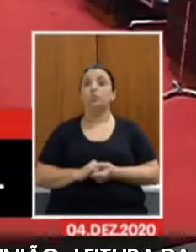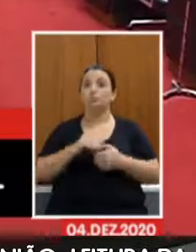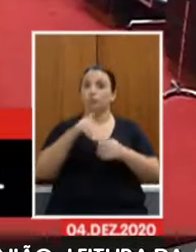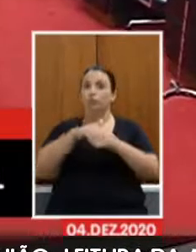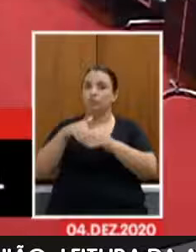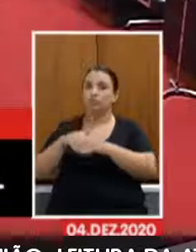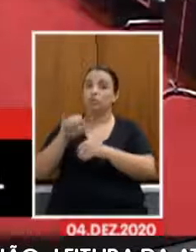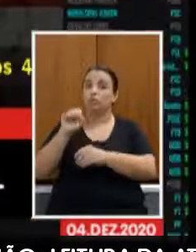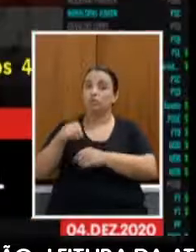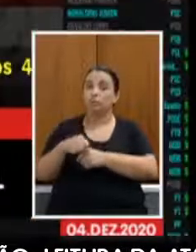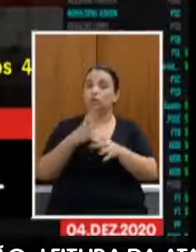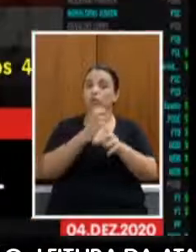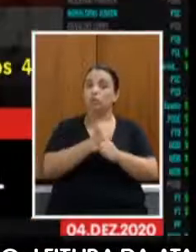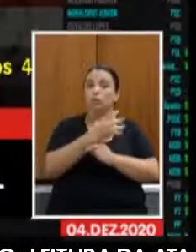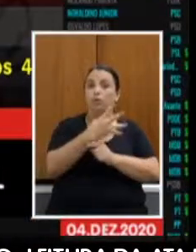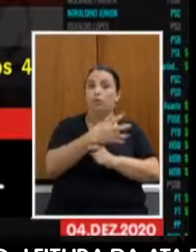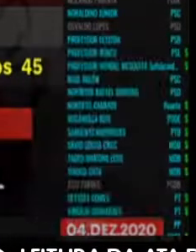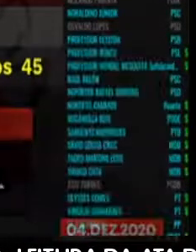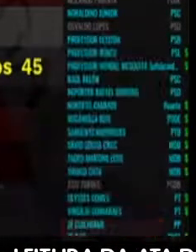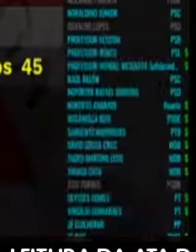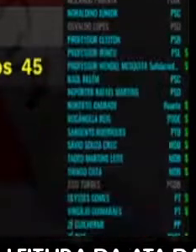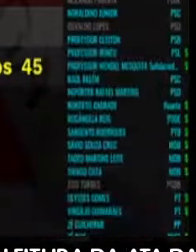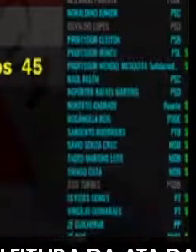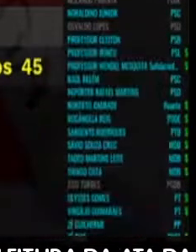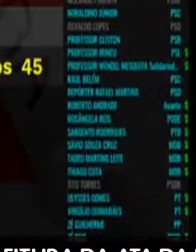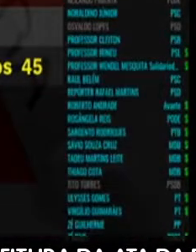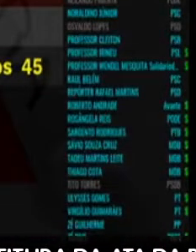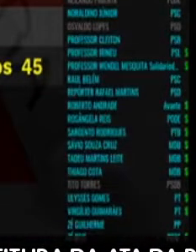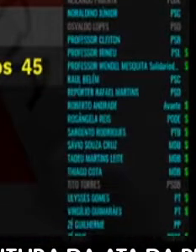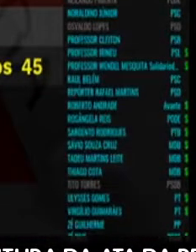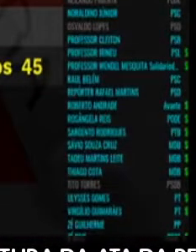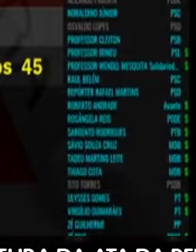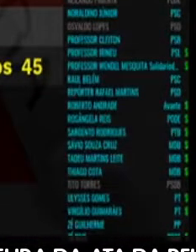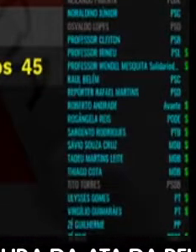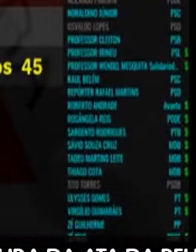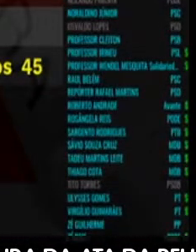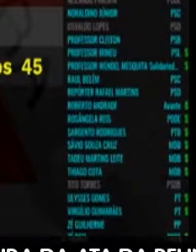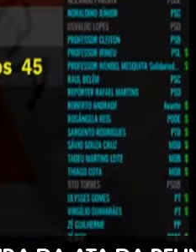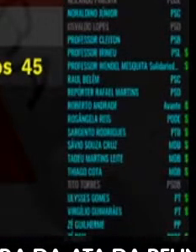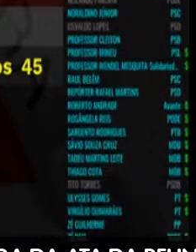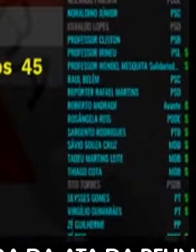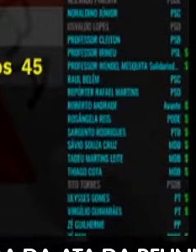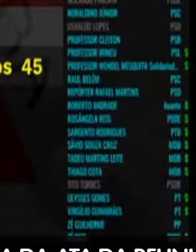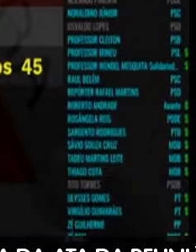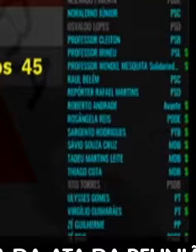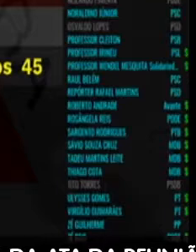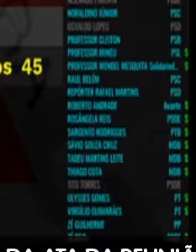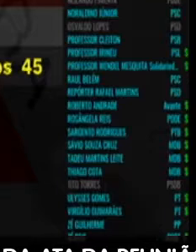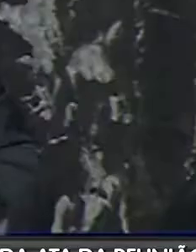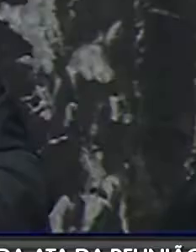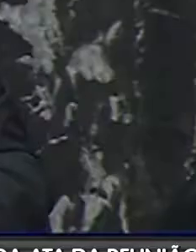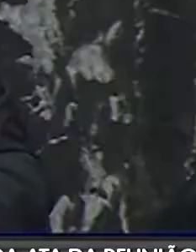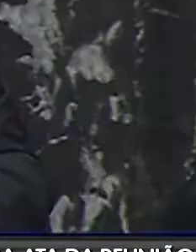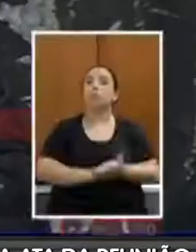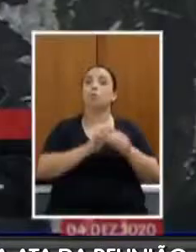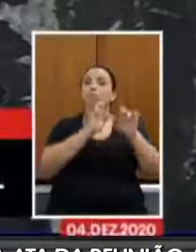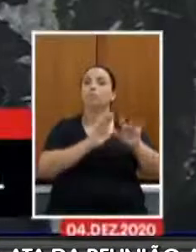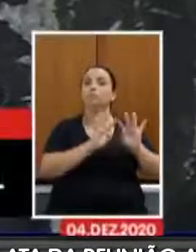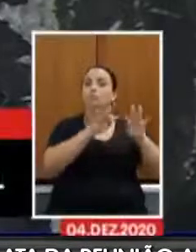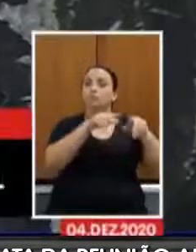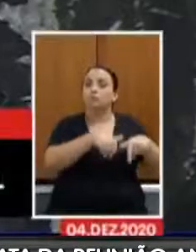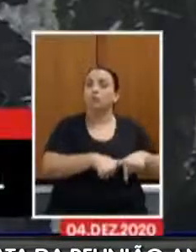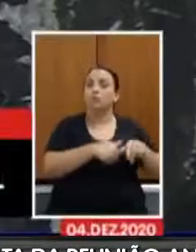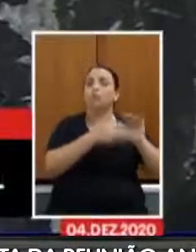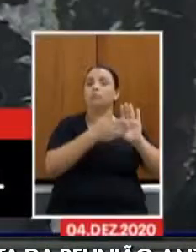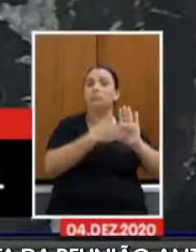Votaram sim 45, senhoras e senhores deputados. Não houve voto não nem branco, portanto, está aprovado o parecer. Parecer de redação final do